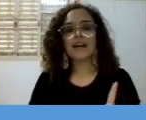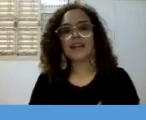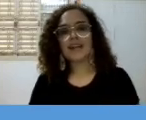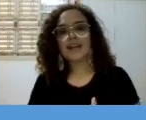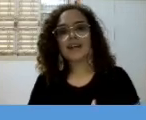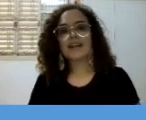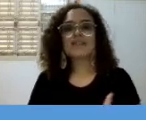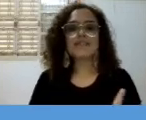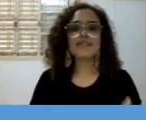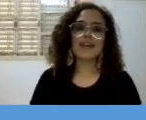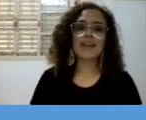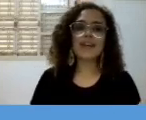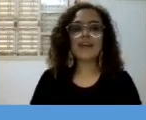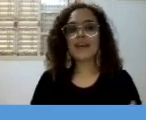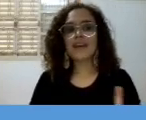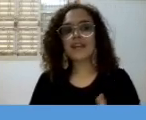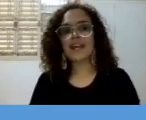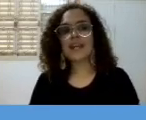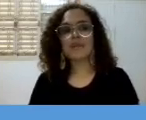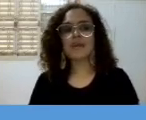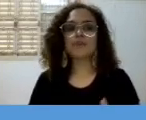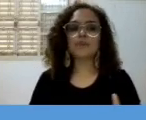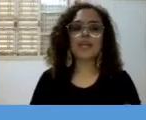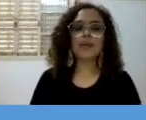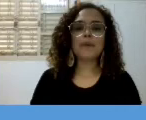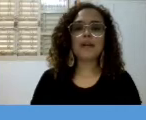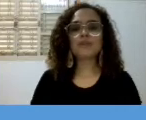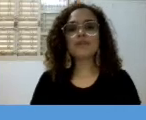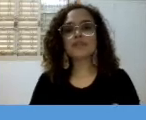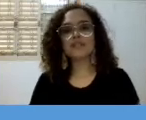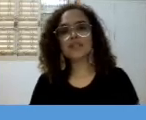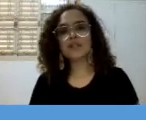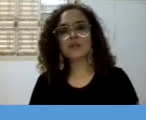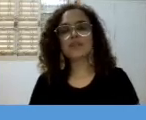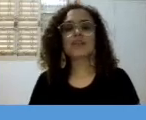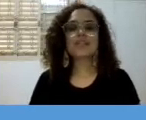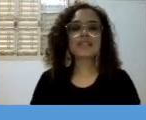na areia, sereia, me mudei